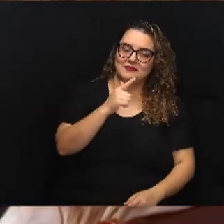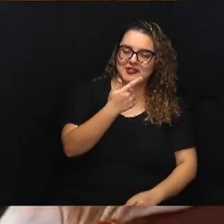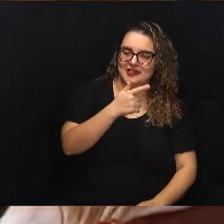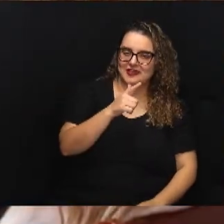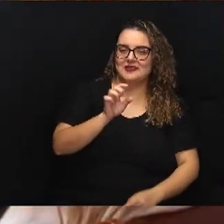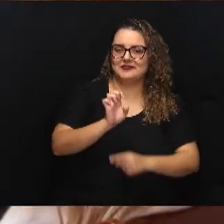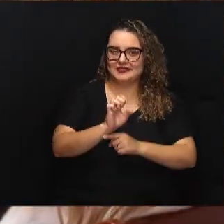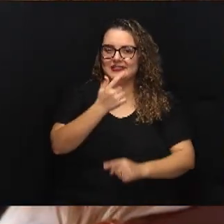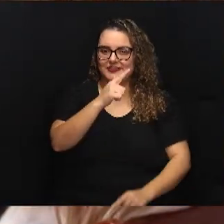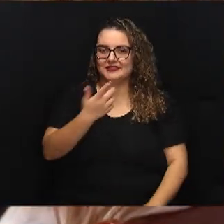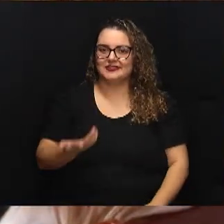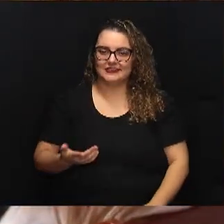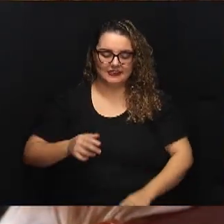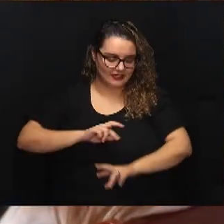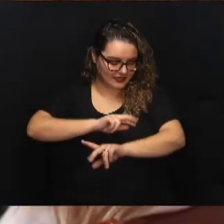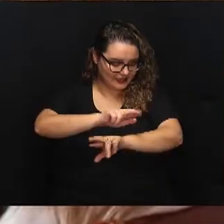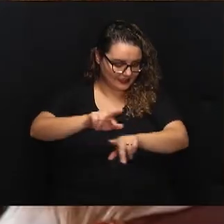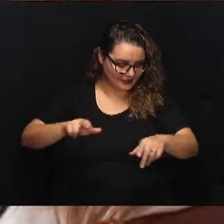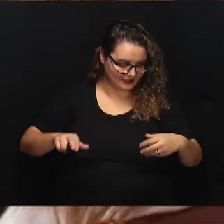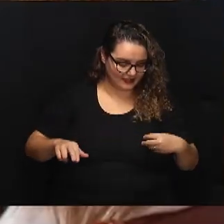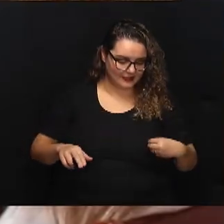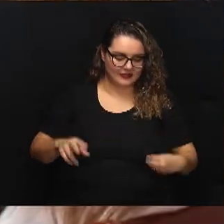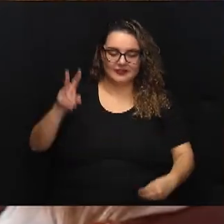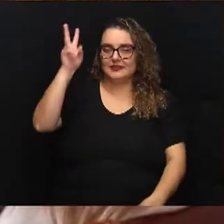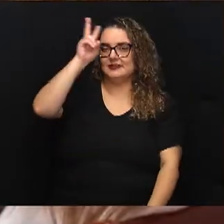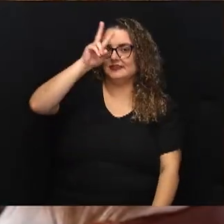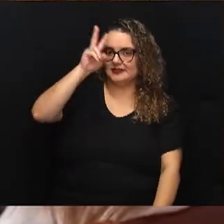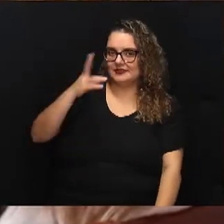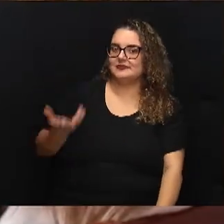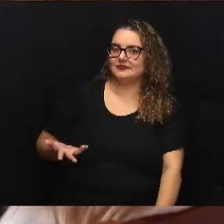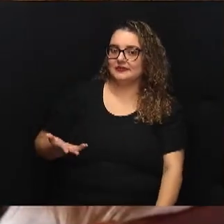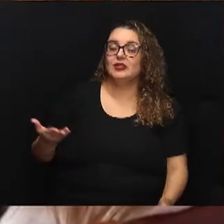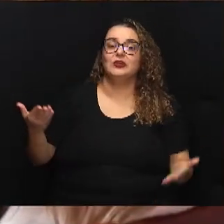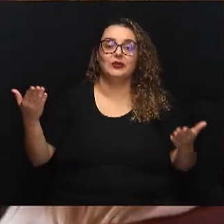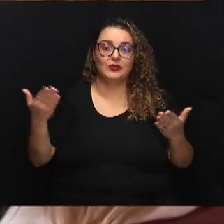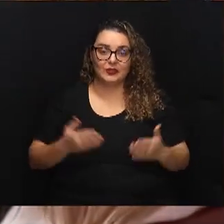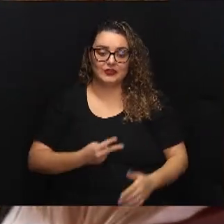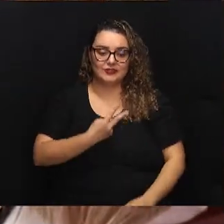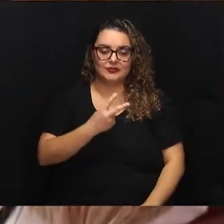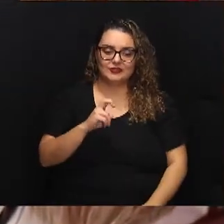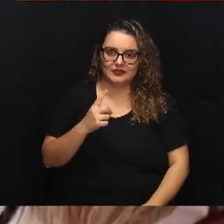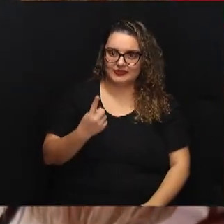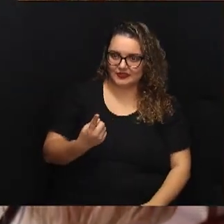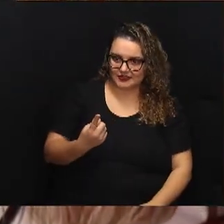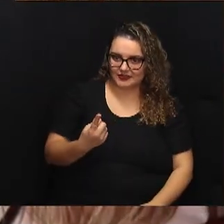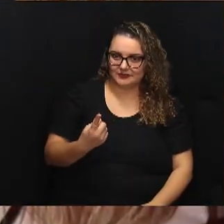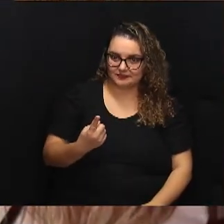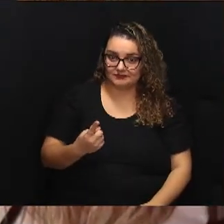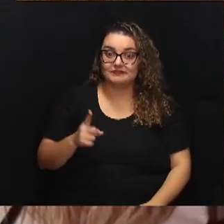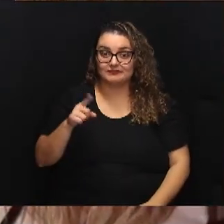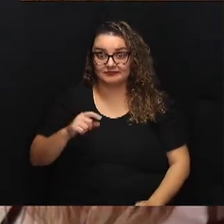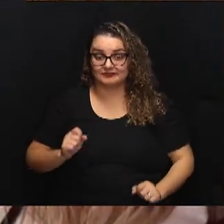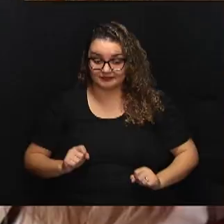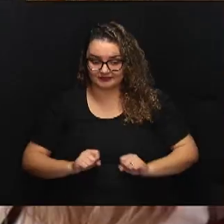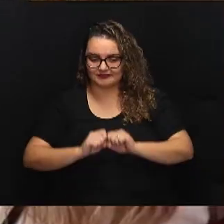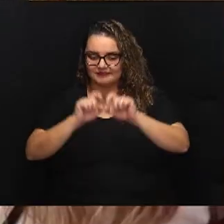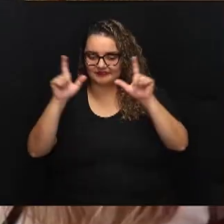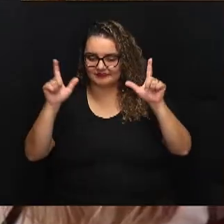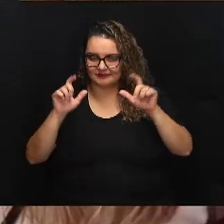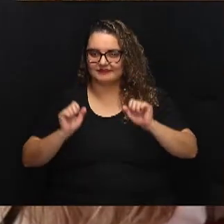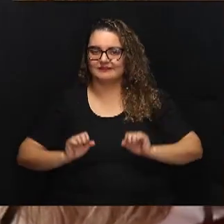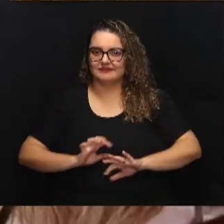Então a gente tem bastante essa história e hoje, esses 251 anos que foi enfatizado.